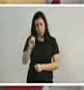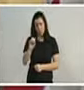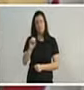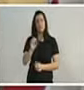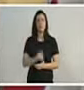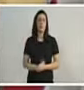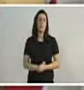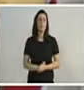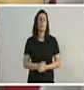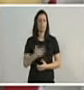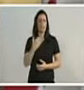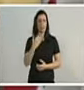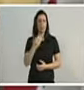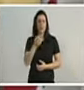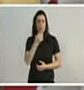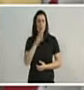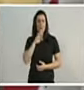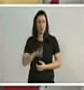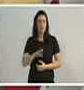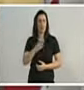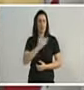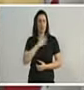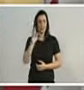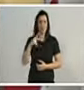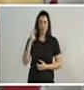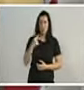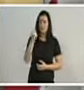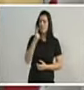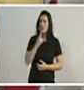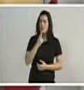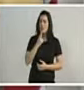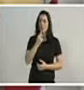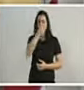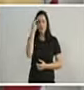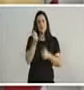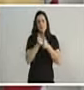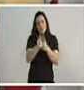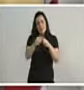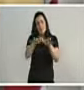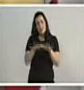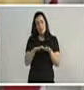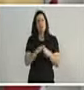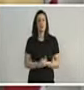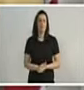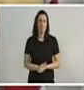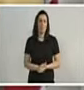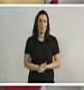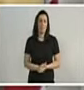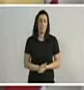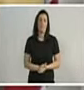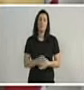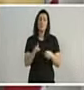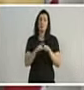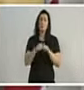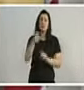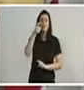boa tarde colegas vereadores colega vereador início que nos acompanha aqui no plenário que nos acompanha através da tv